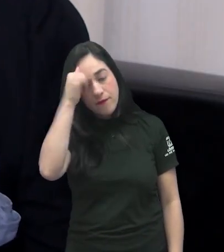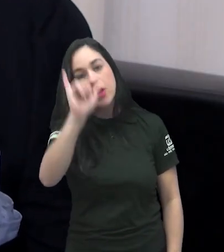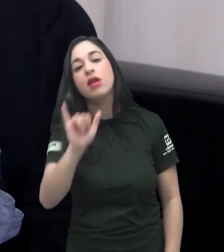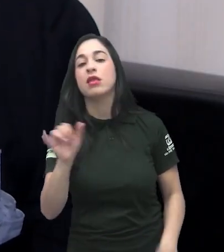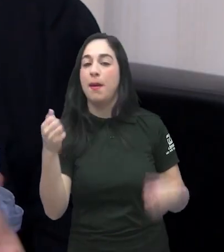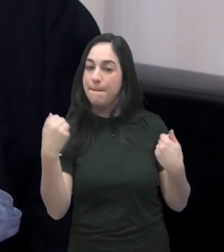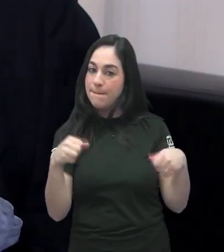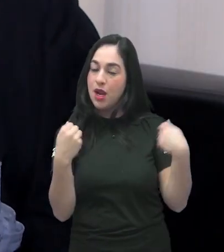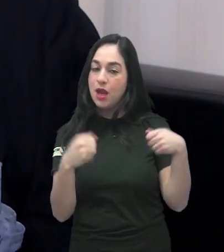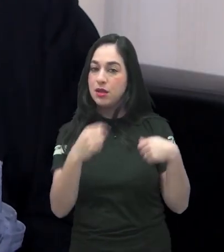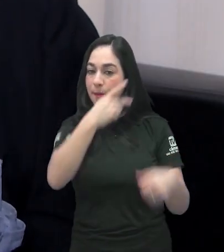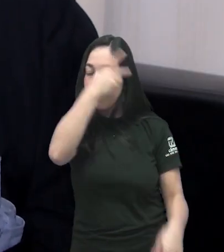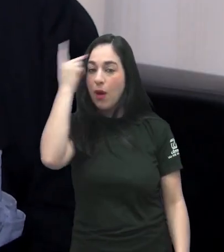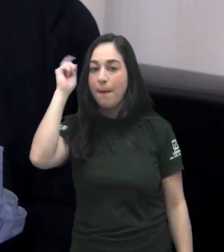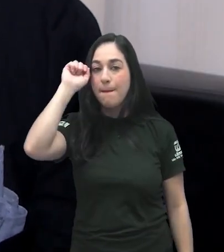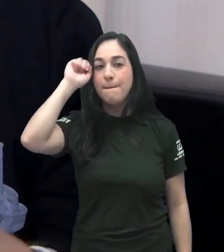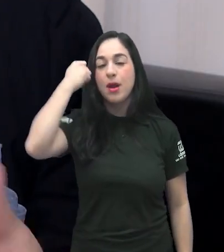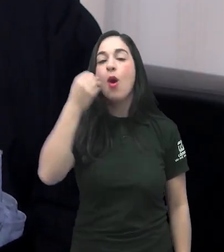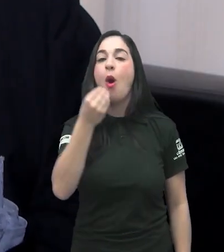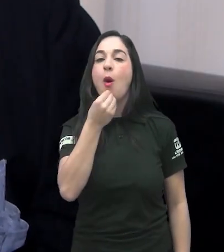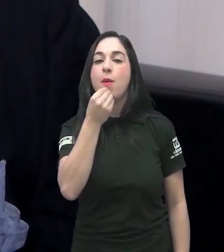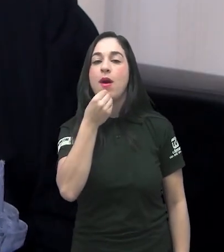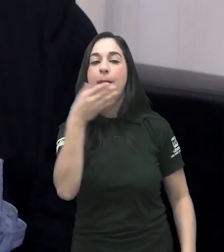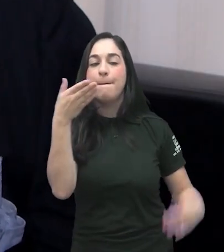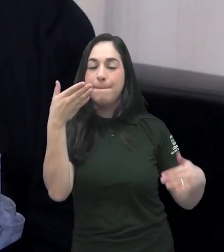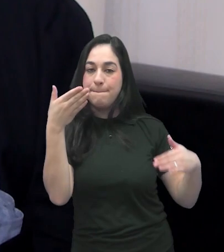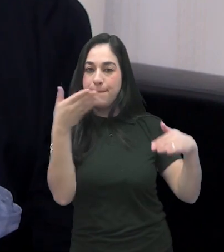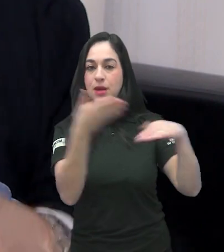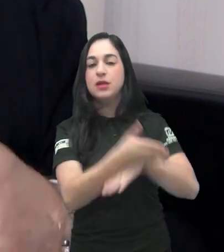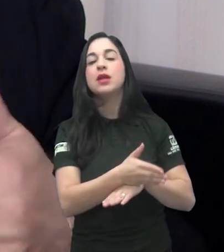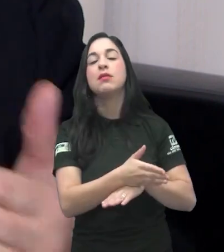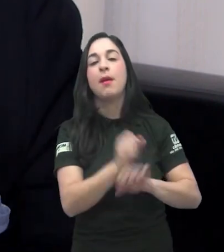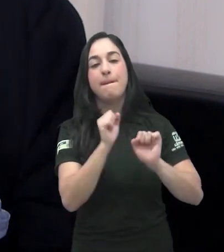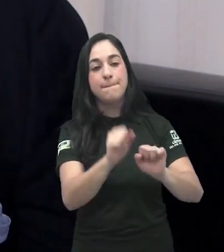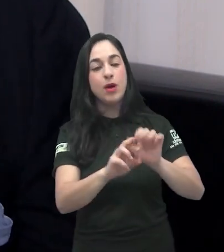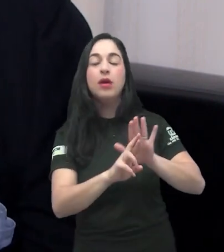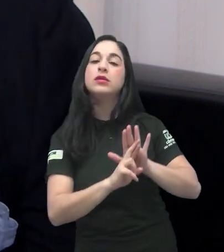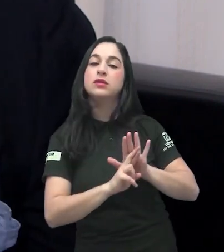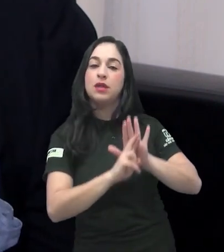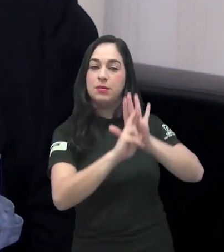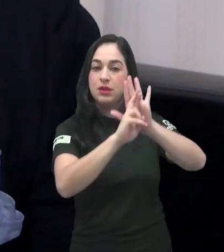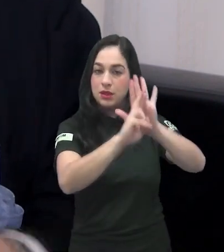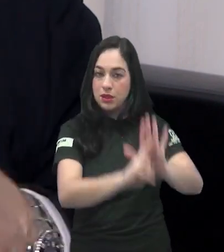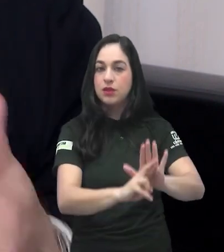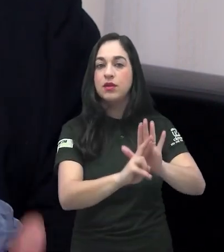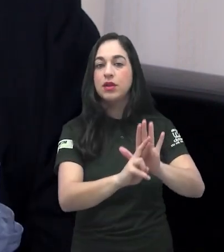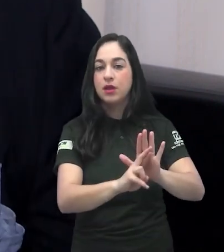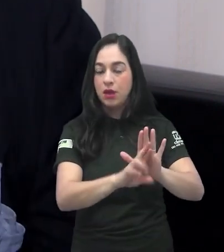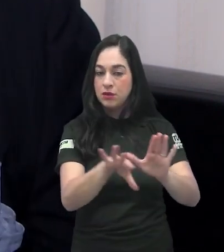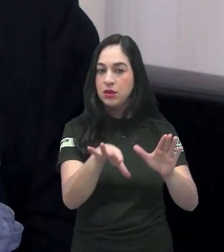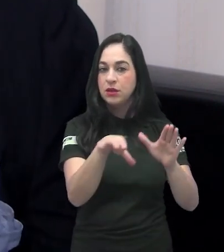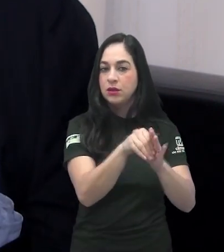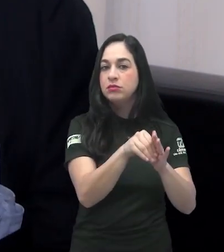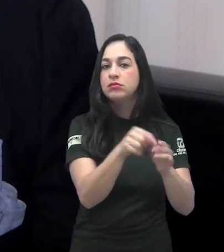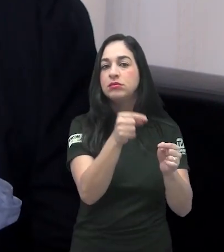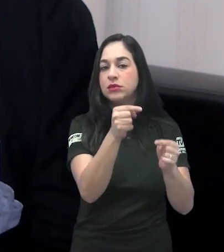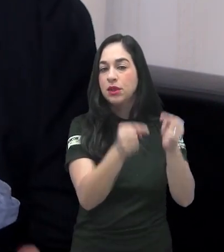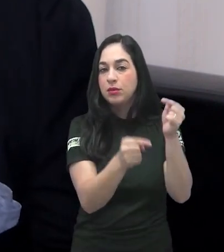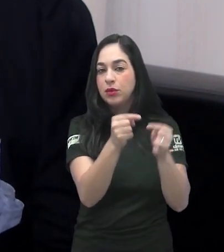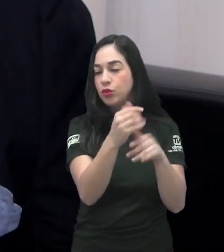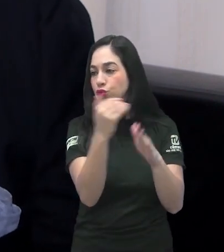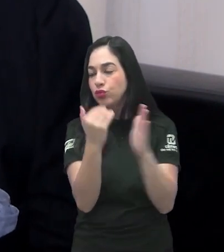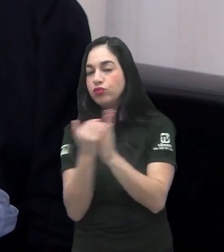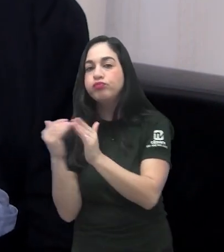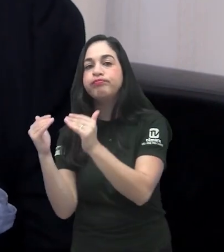os negros tenham possibilidade de ocupar espaços e poder ter voz e poder ter representatividade dentro